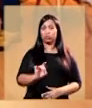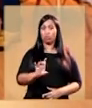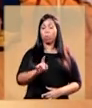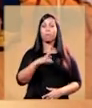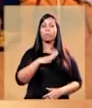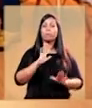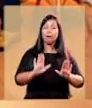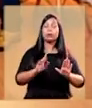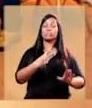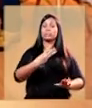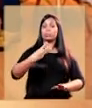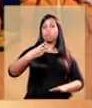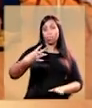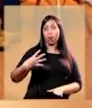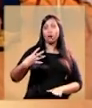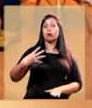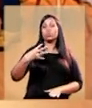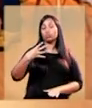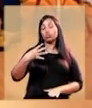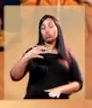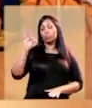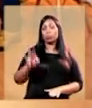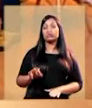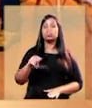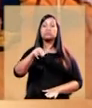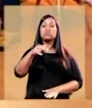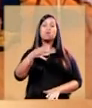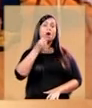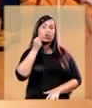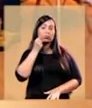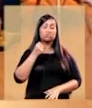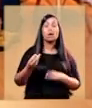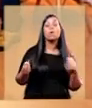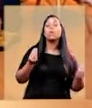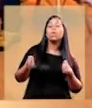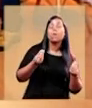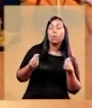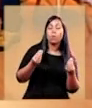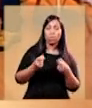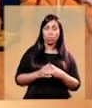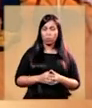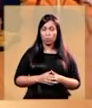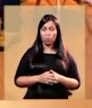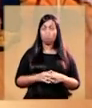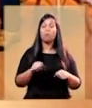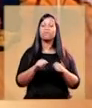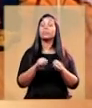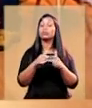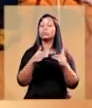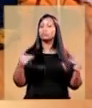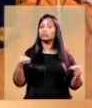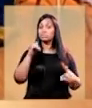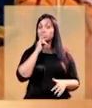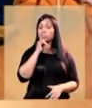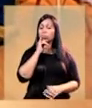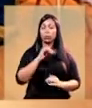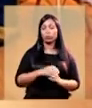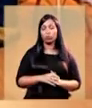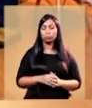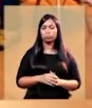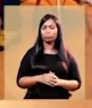criança, mas 34% aceitam adotar irmãos. Como é que o senhor lida com essas questões? Como é que, por